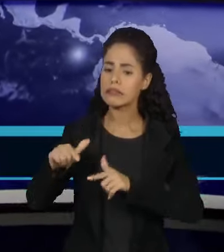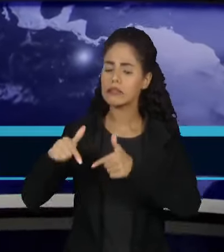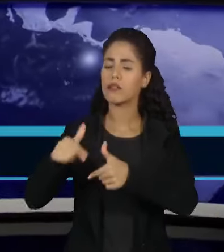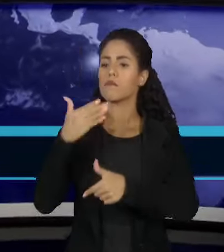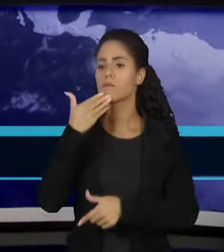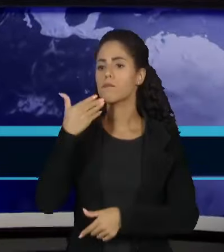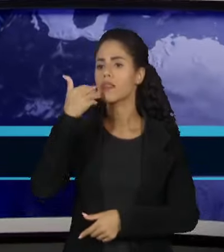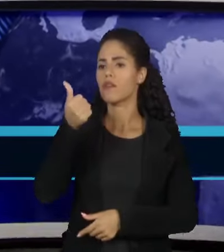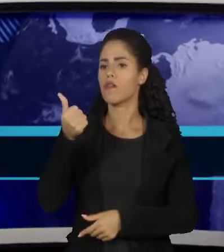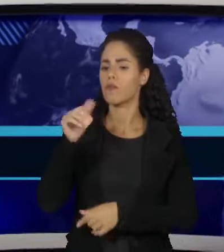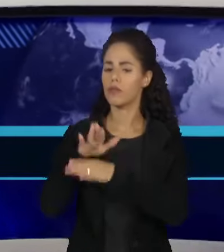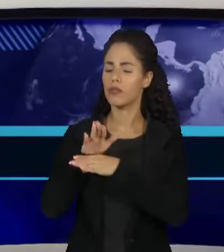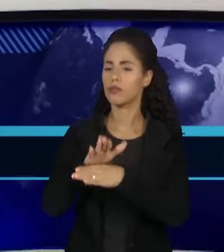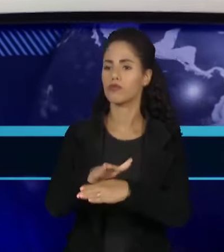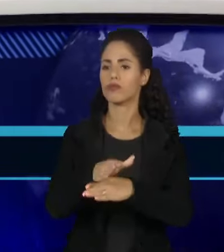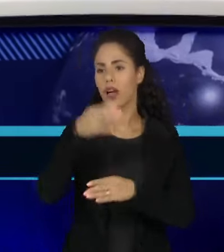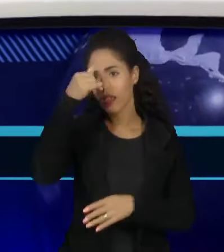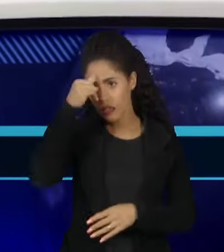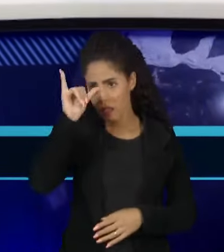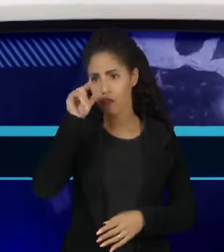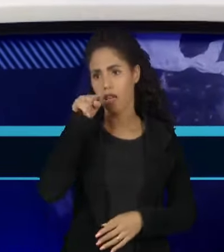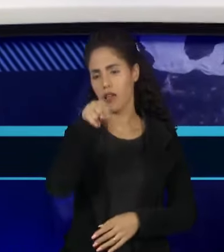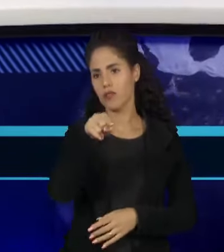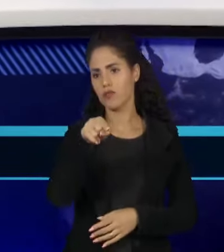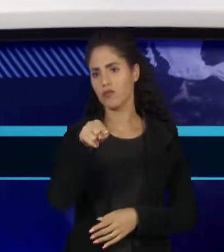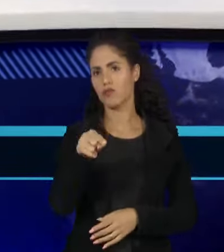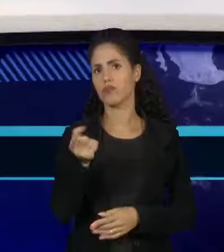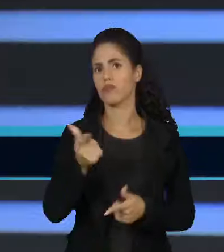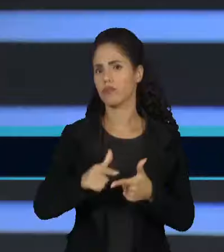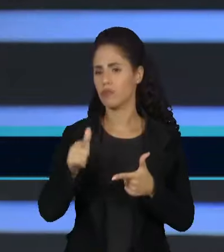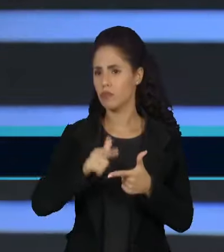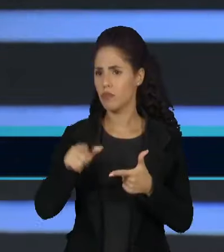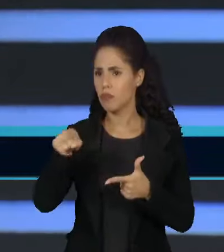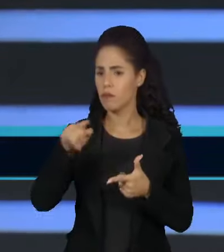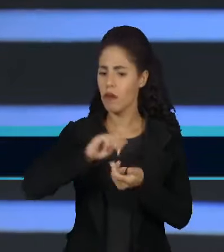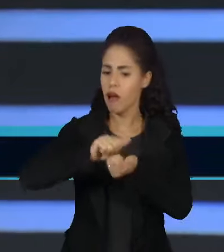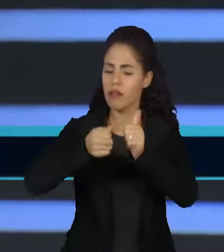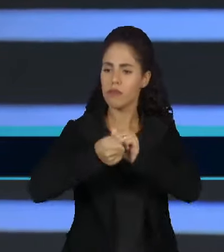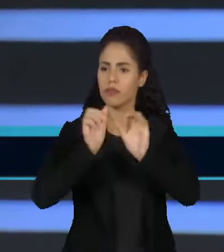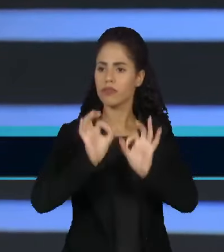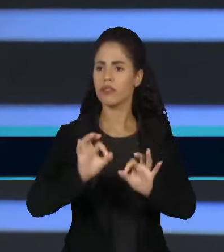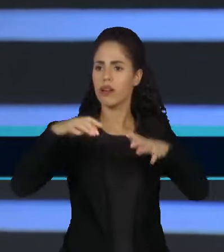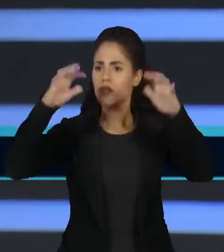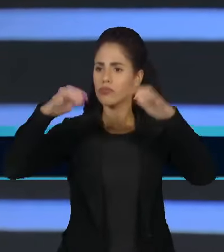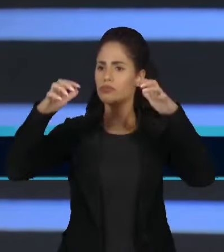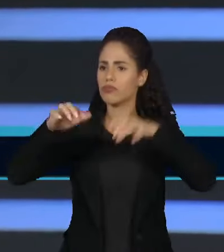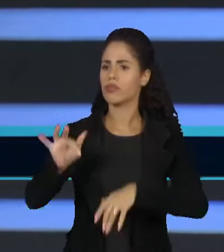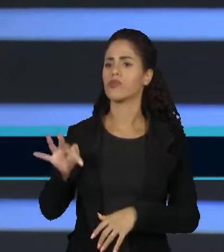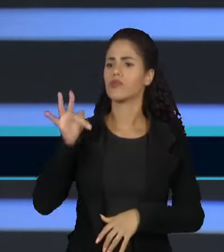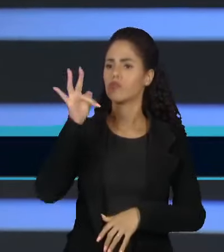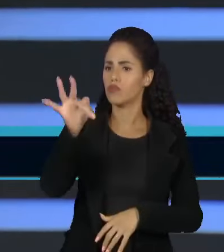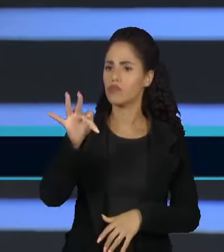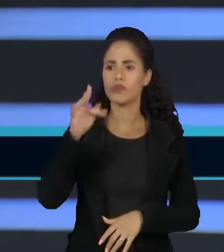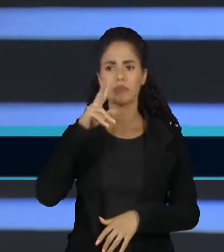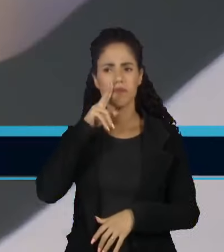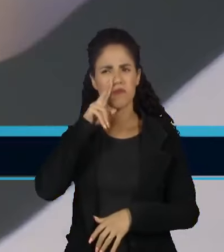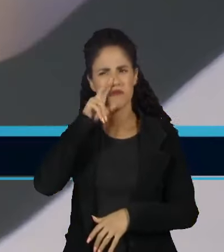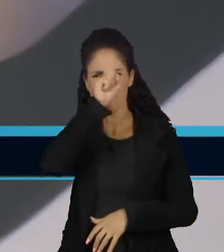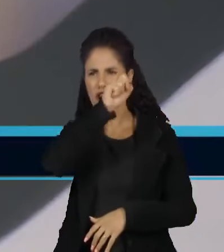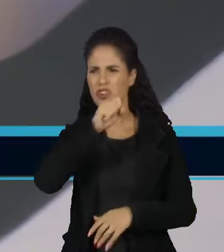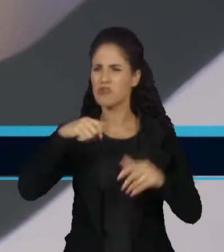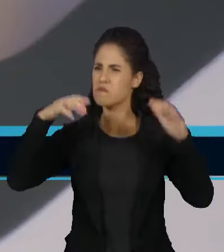essa estrutura para poder estar adequada ali para essas chuvas que vão vir, provavelmente, cada vez mais intensas.